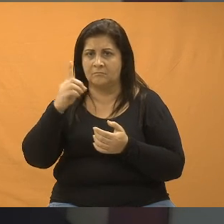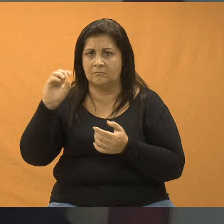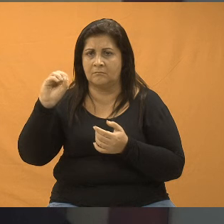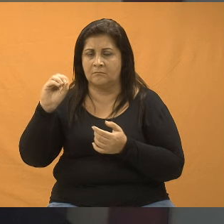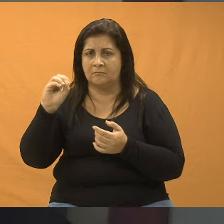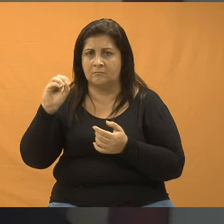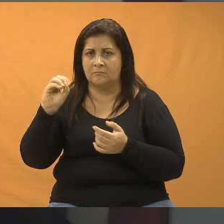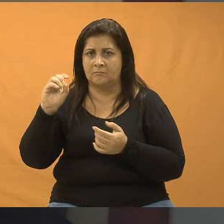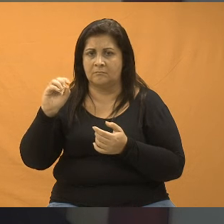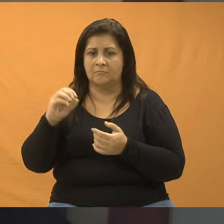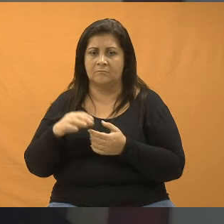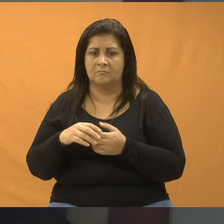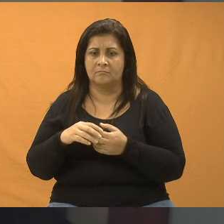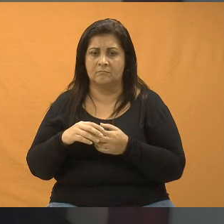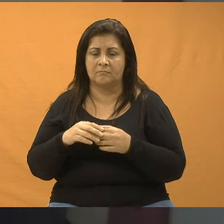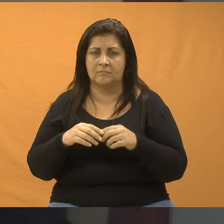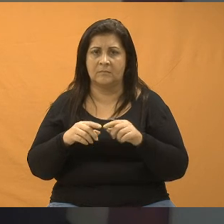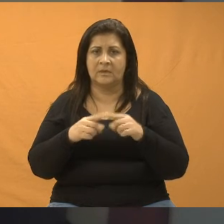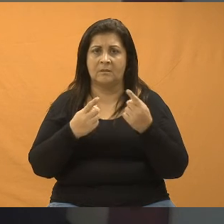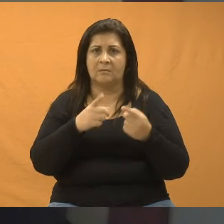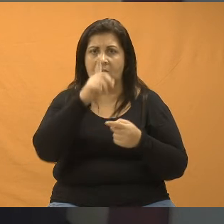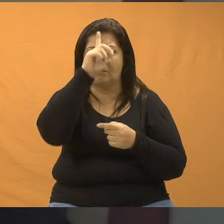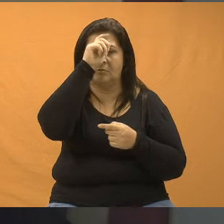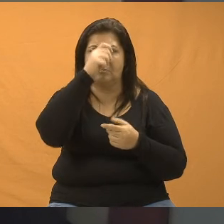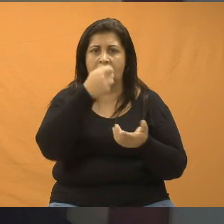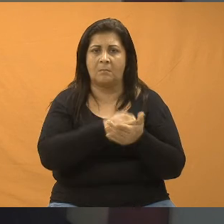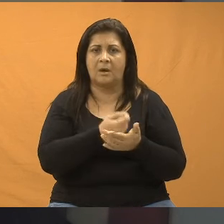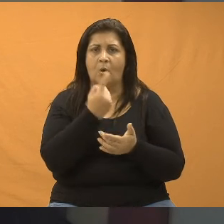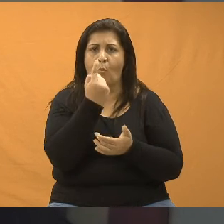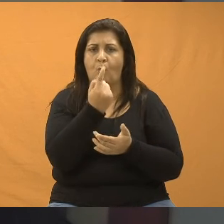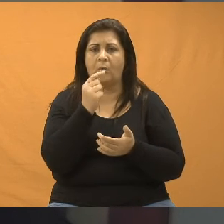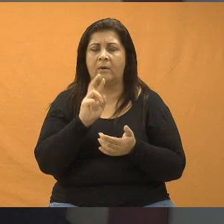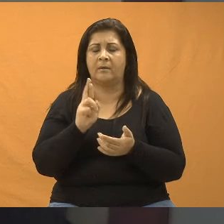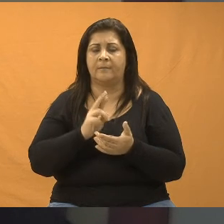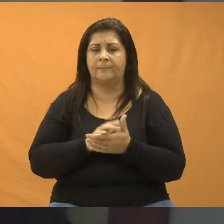farmácia, era repassado para a Santa Casa por R$1.